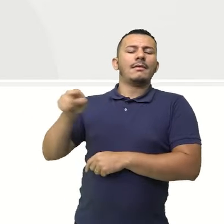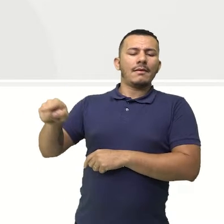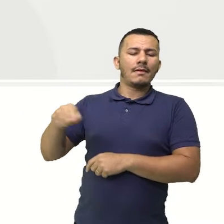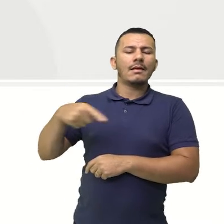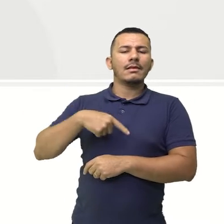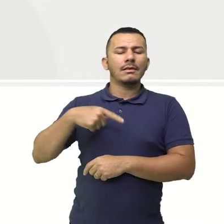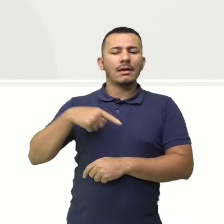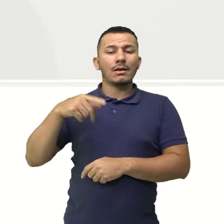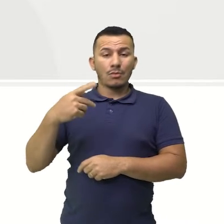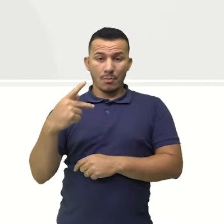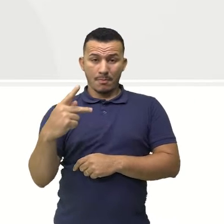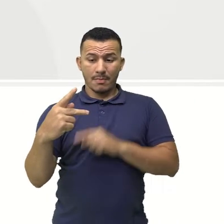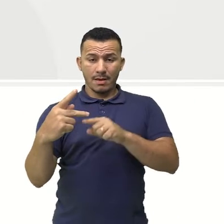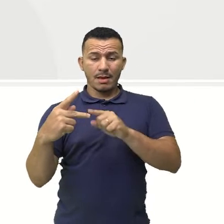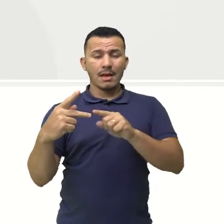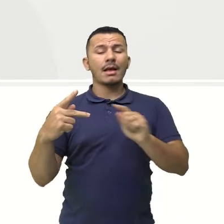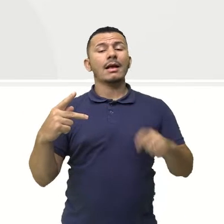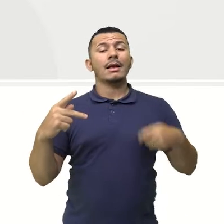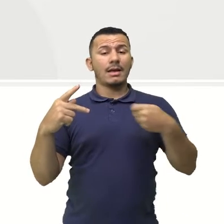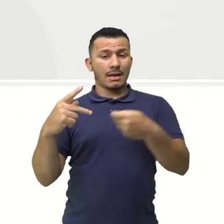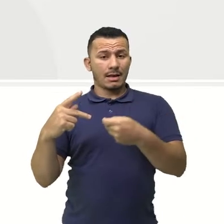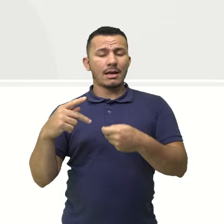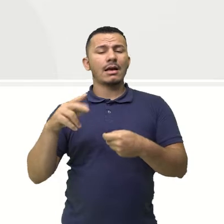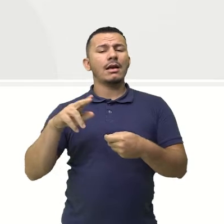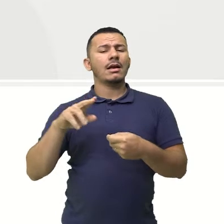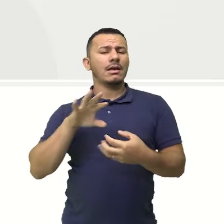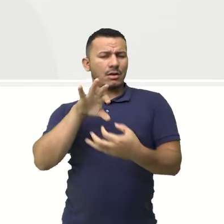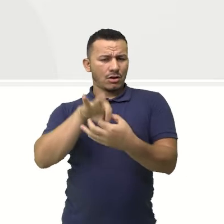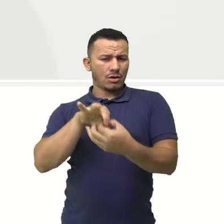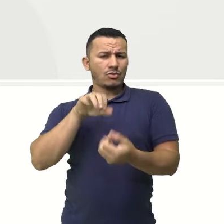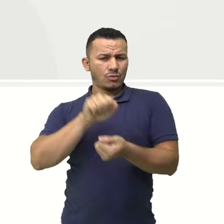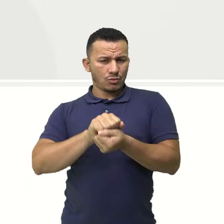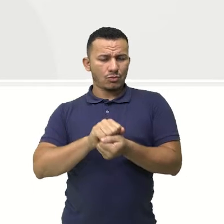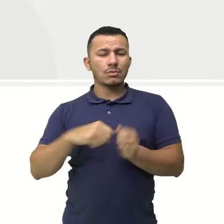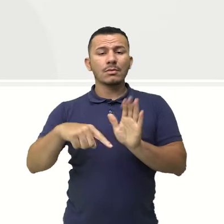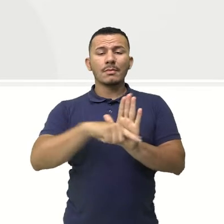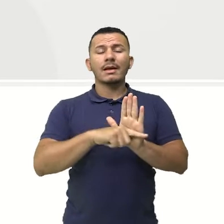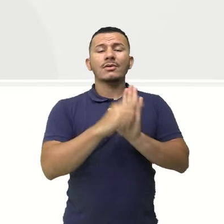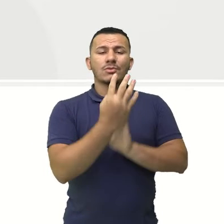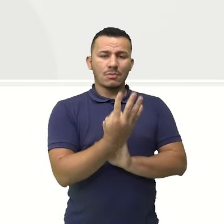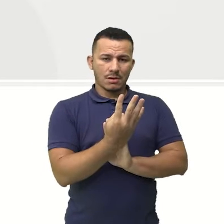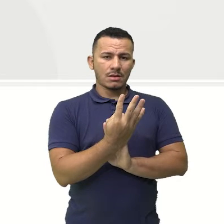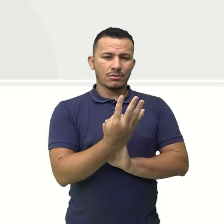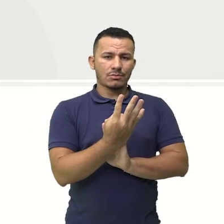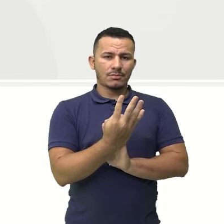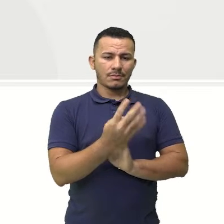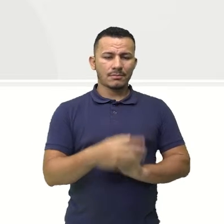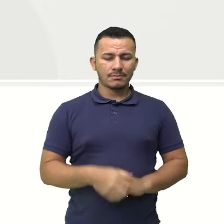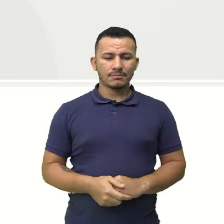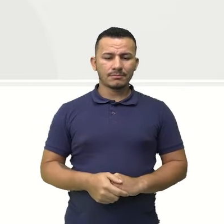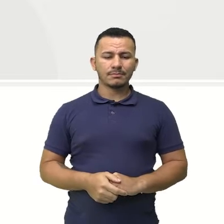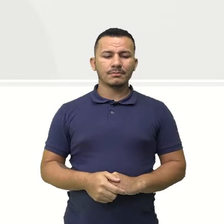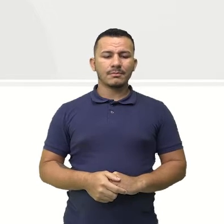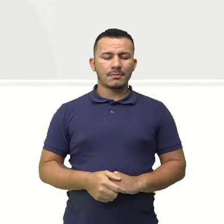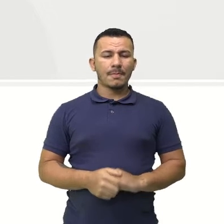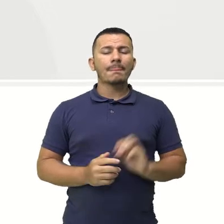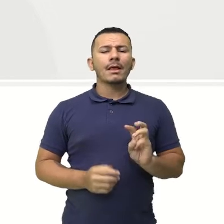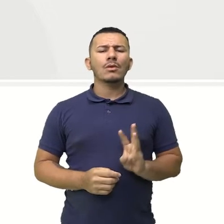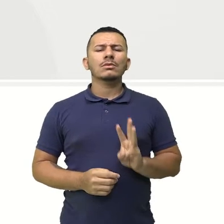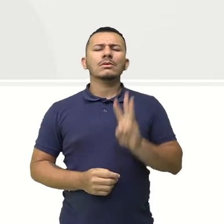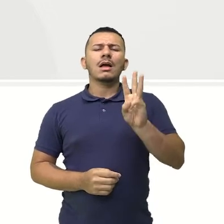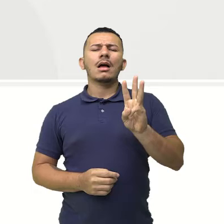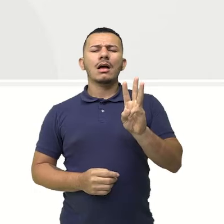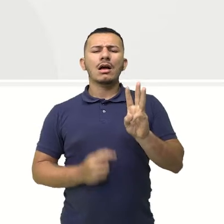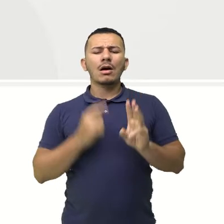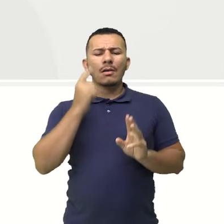já identifiquei, o ponto P corresponde a menos 4. O ponto W, aí